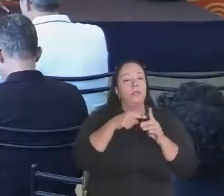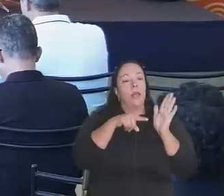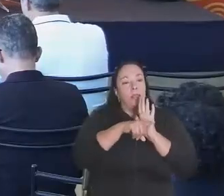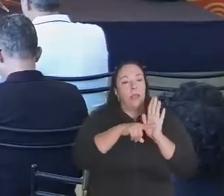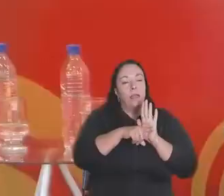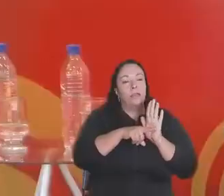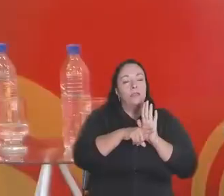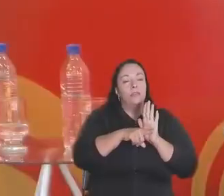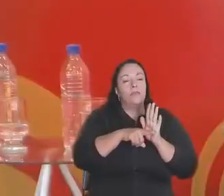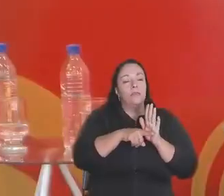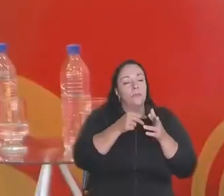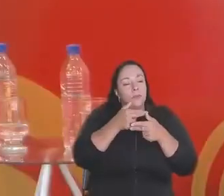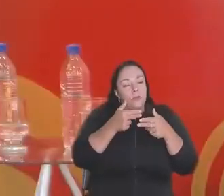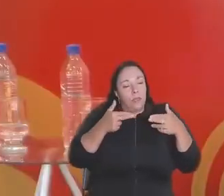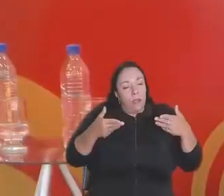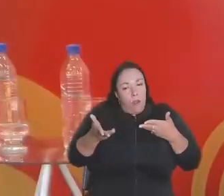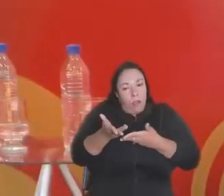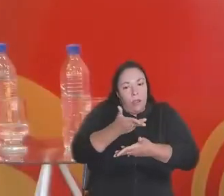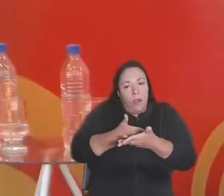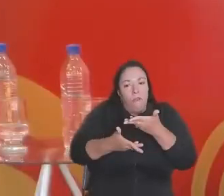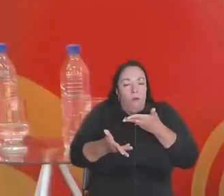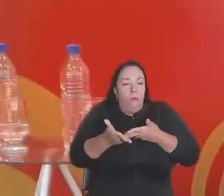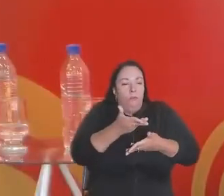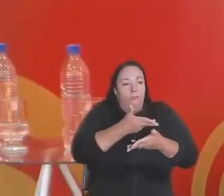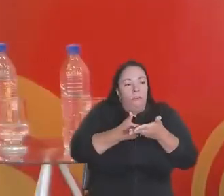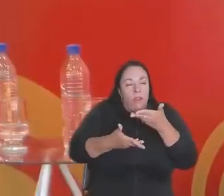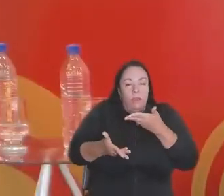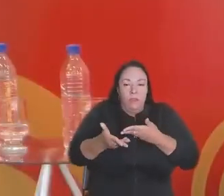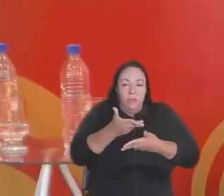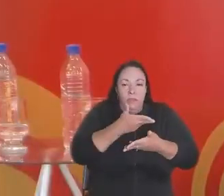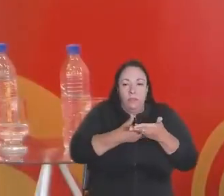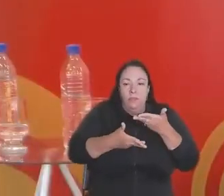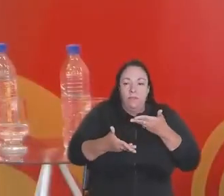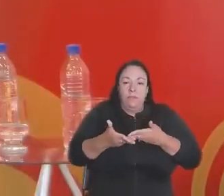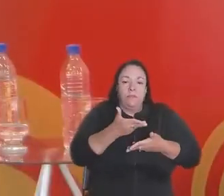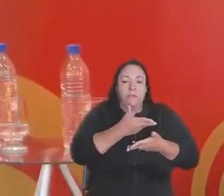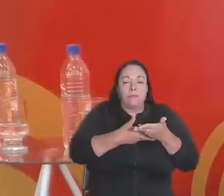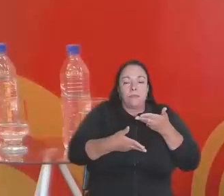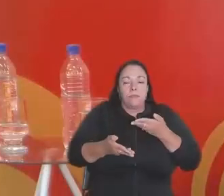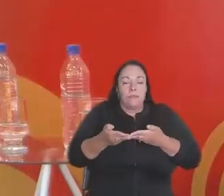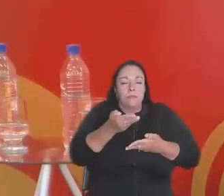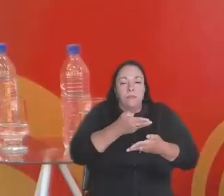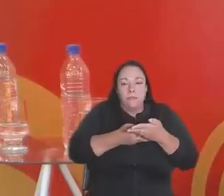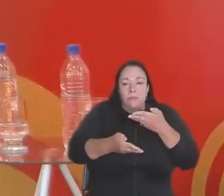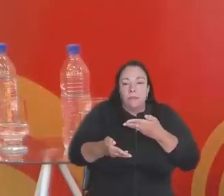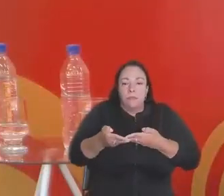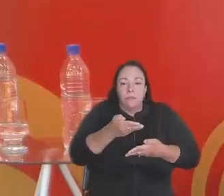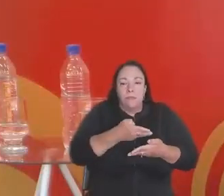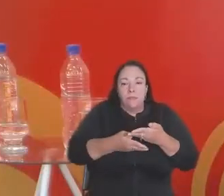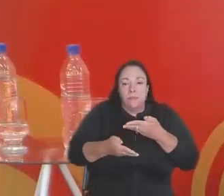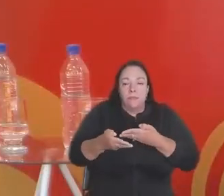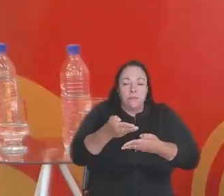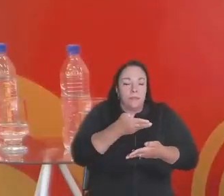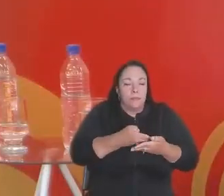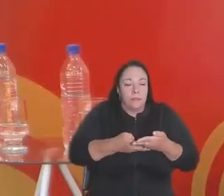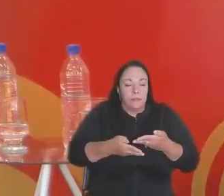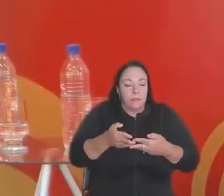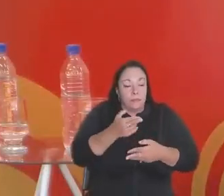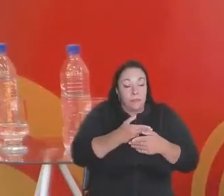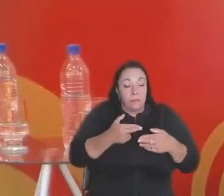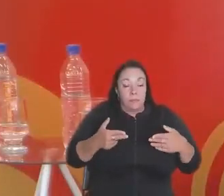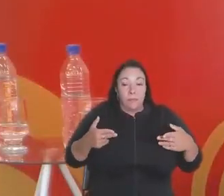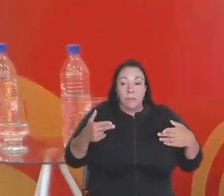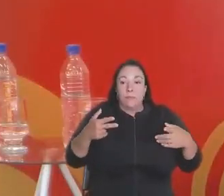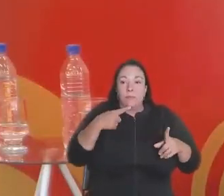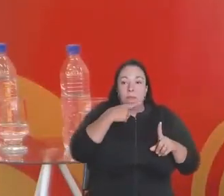tem muita coisa ali envolvida, ali em volta, que isso se torna algo muito